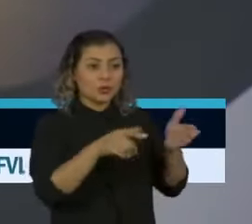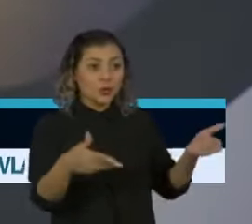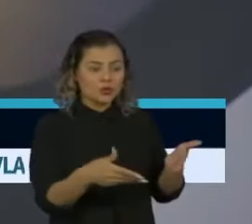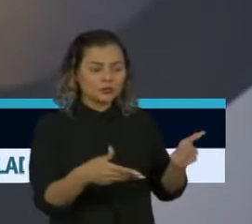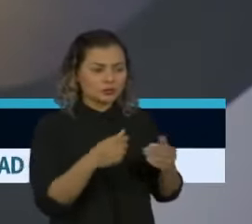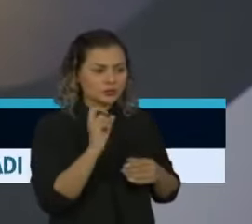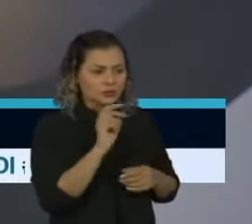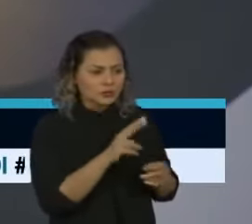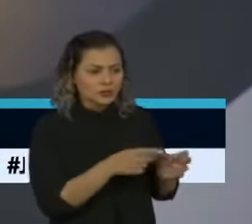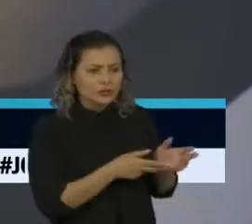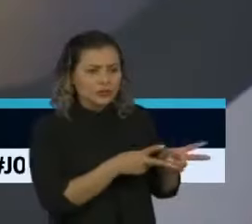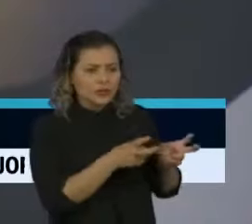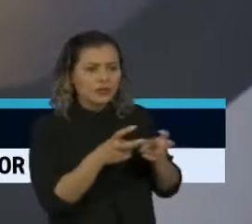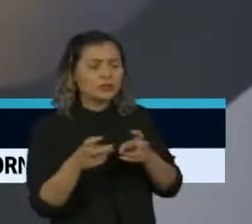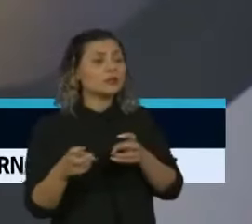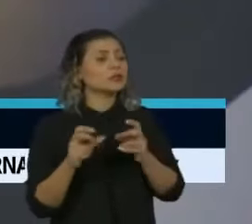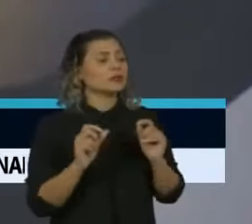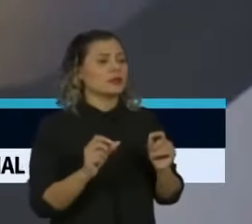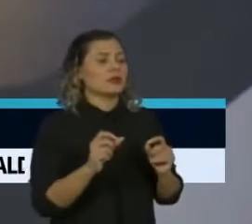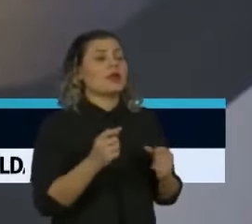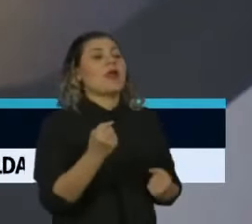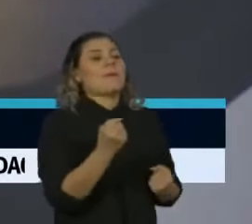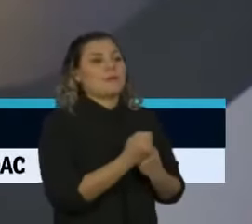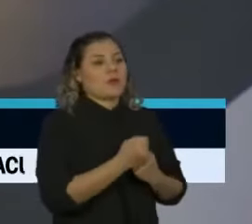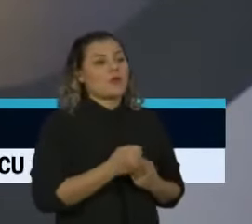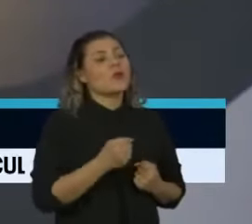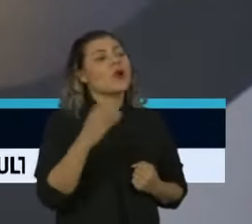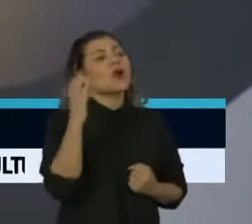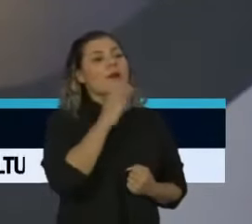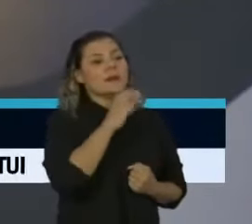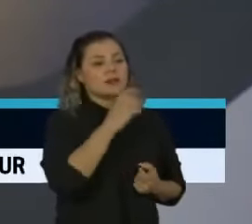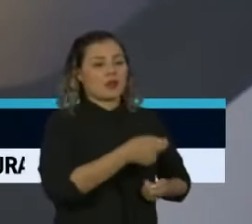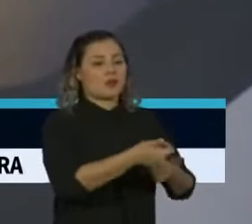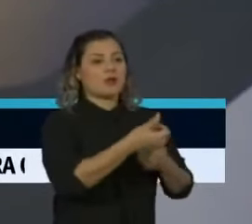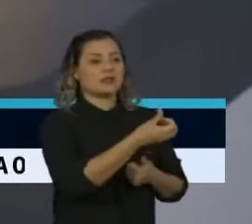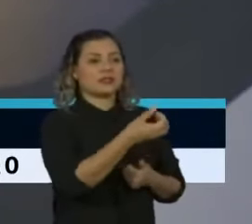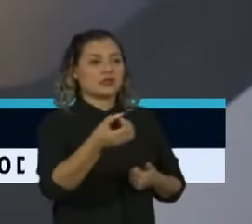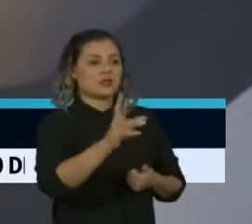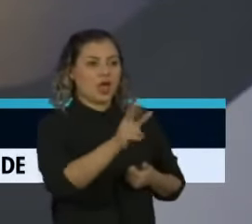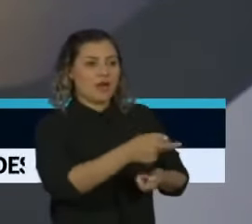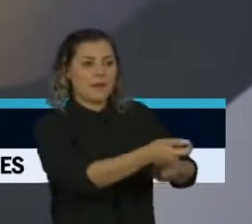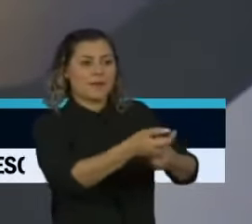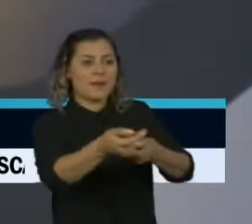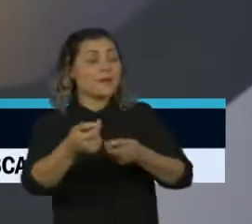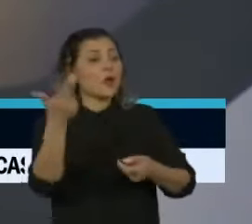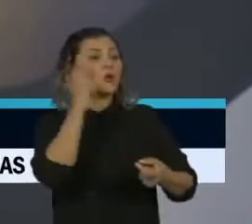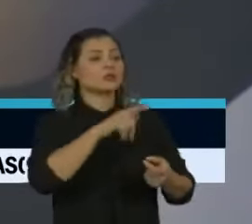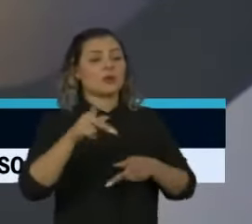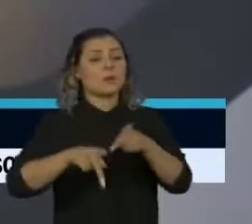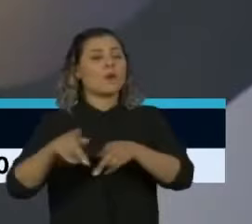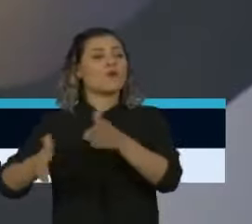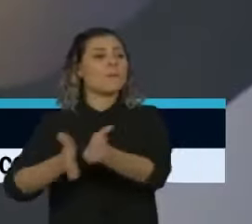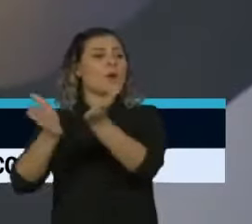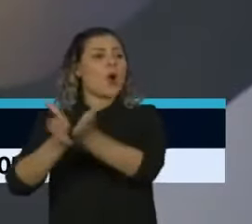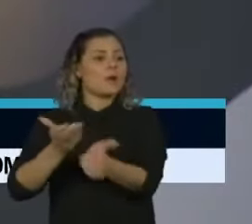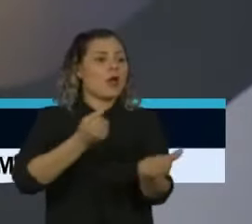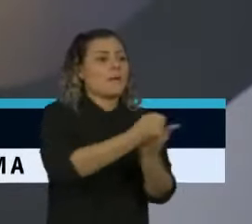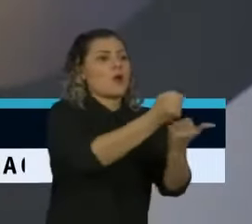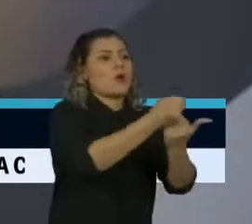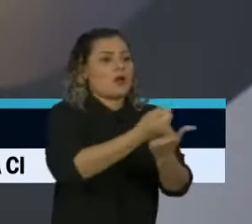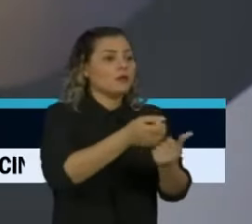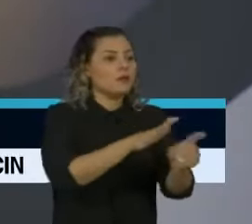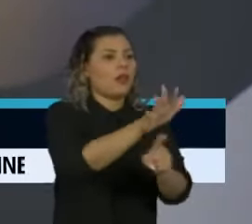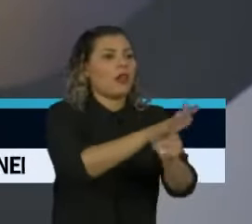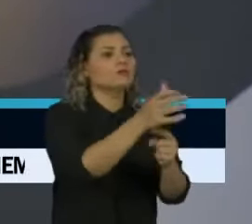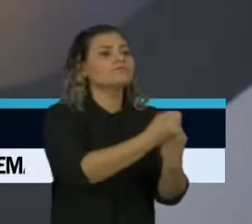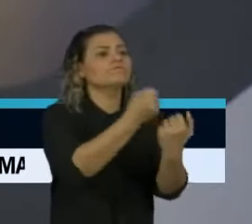que ele, com o auxílio emergencial, com os R$600, ele ganhou muito apoio entre as camadas mais pobres. Foi isso que